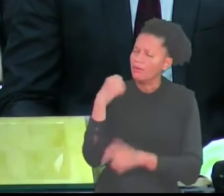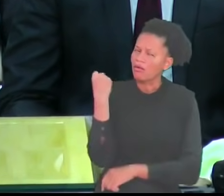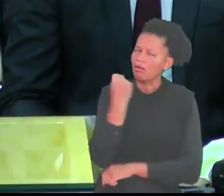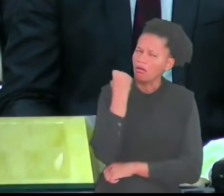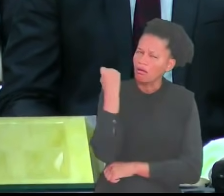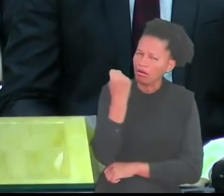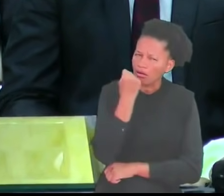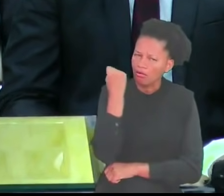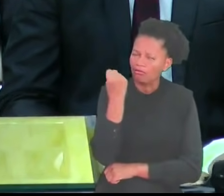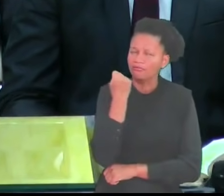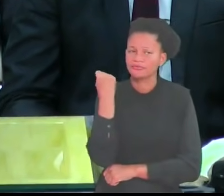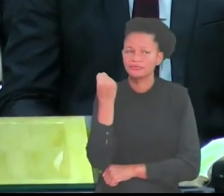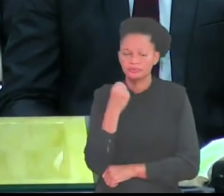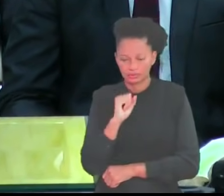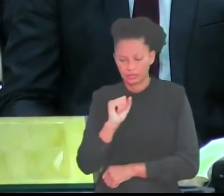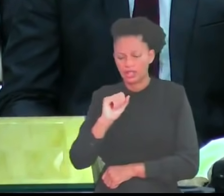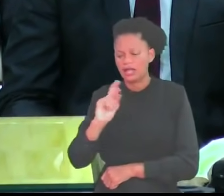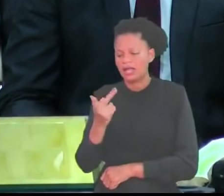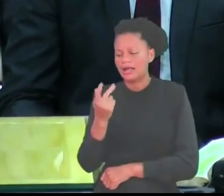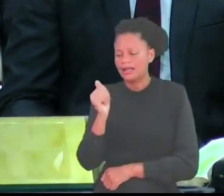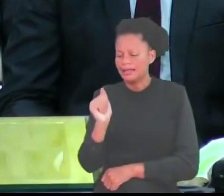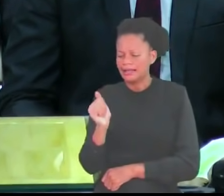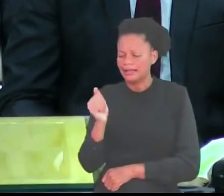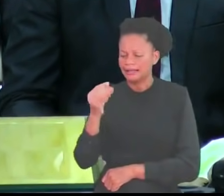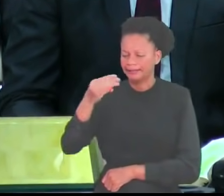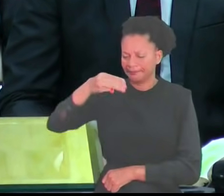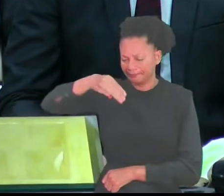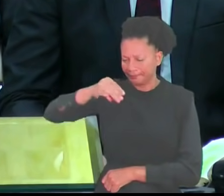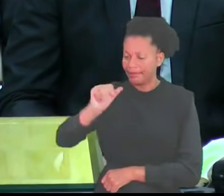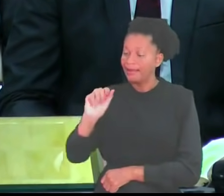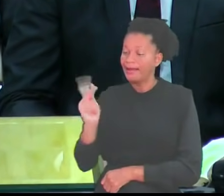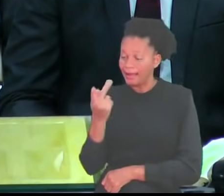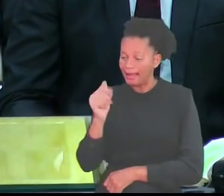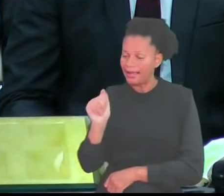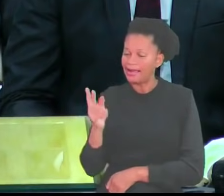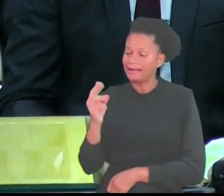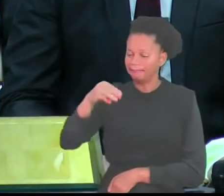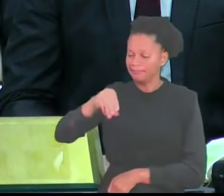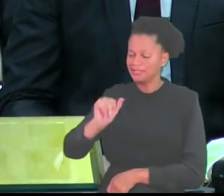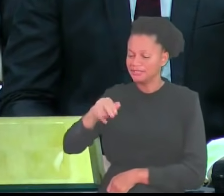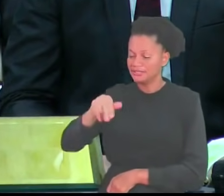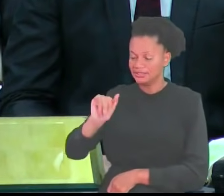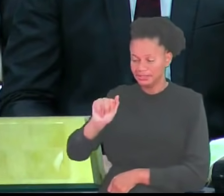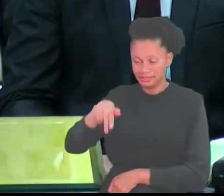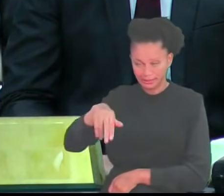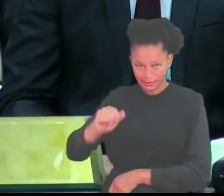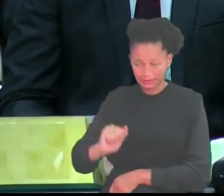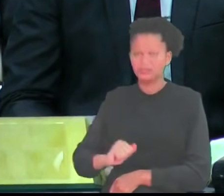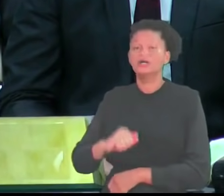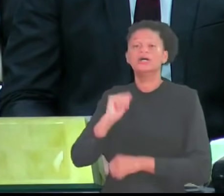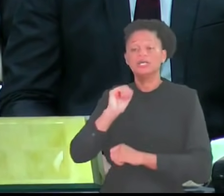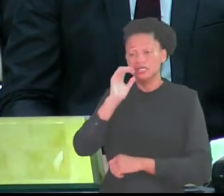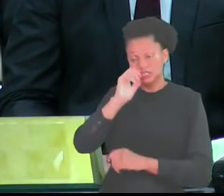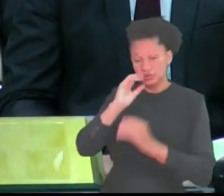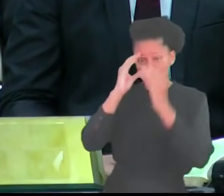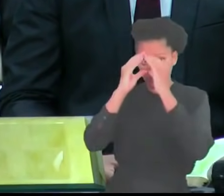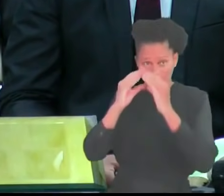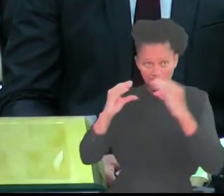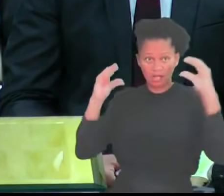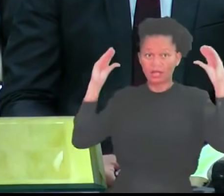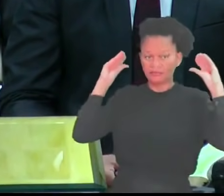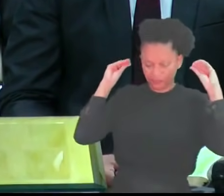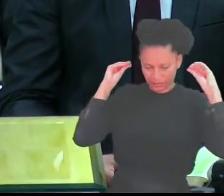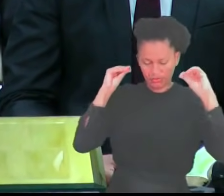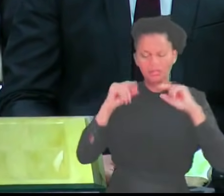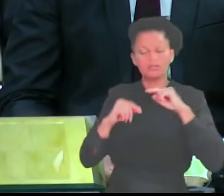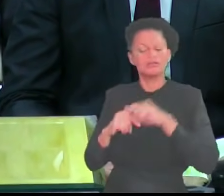entre os arminianos e calvinistas. Os calvinistas falam do monergismo, que quer dizer Deus